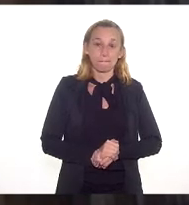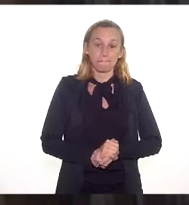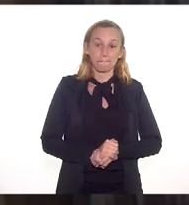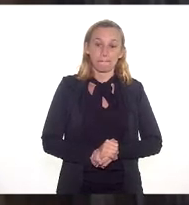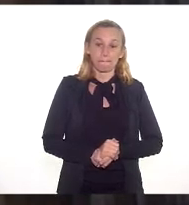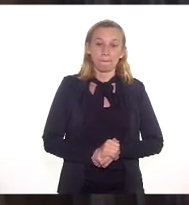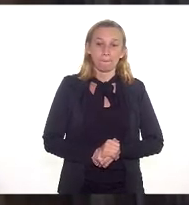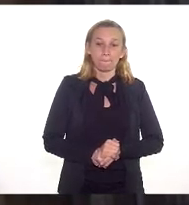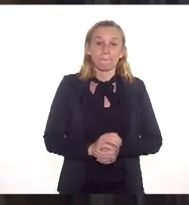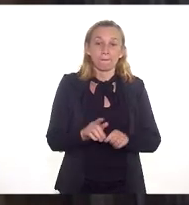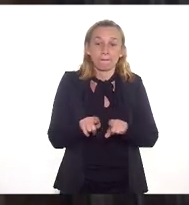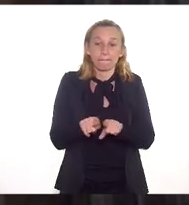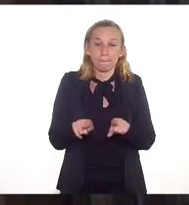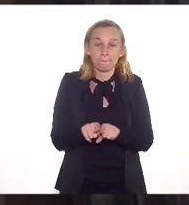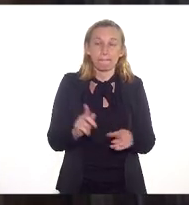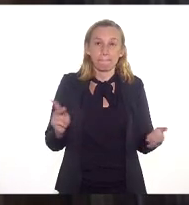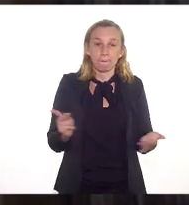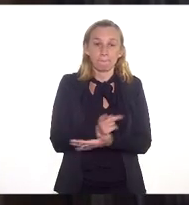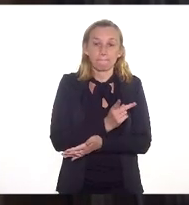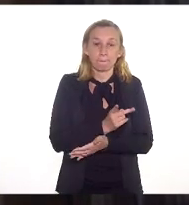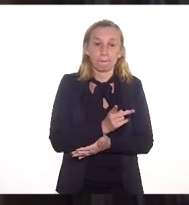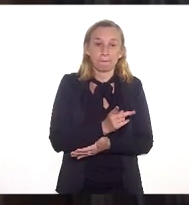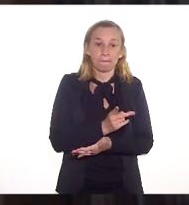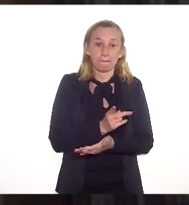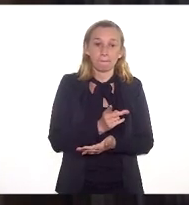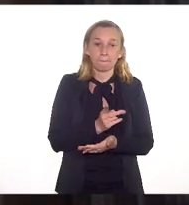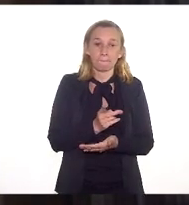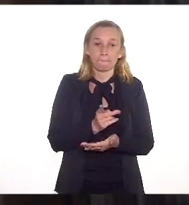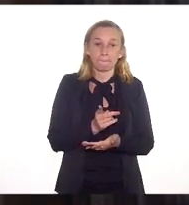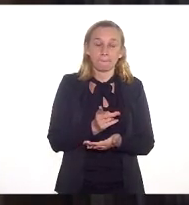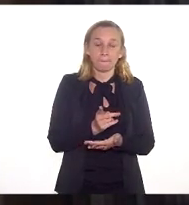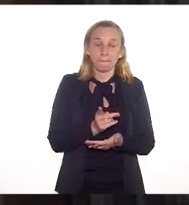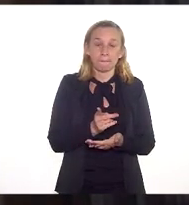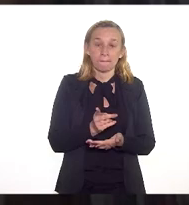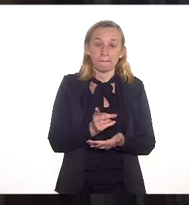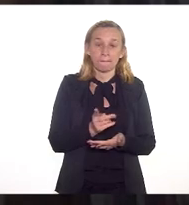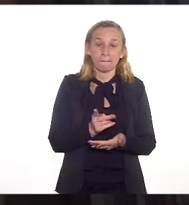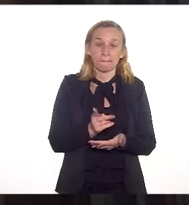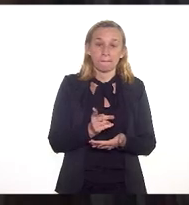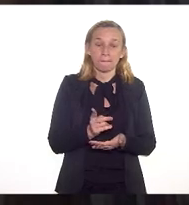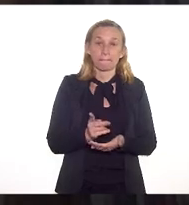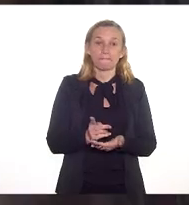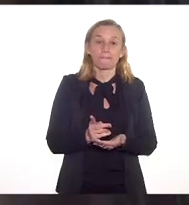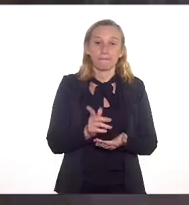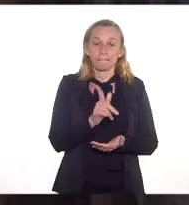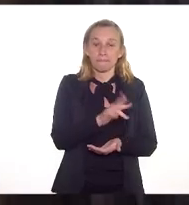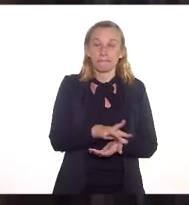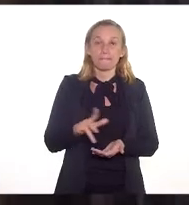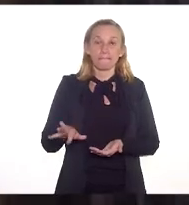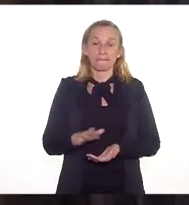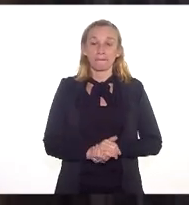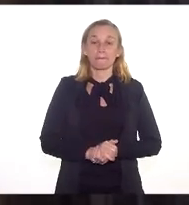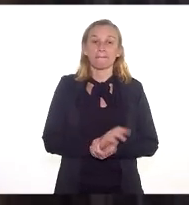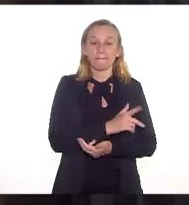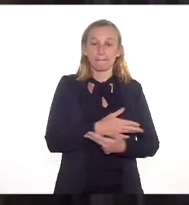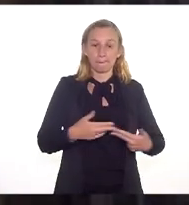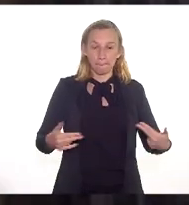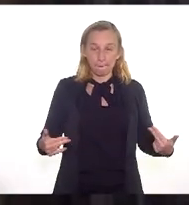E ainda mais ocorrendo de um modo desigual. Então, várias conferências